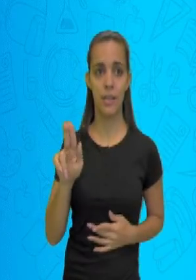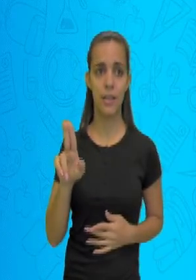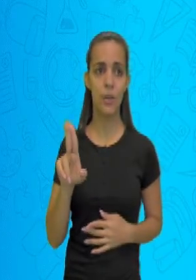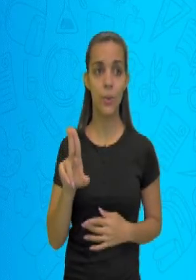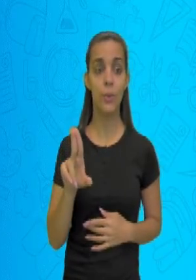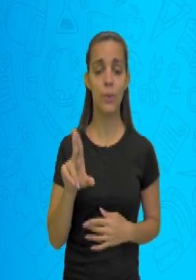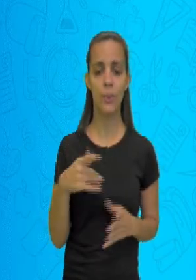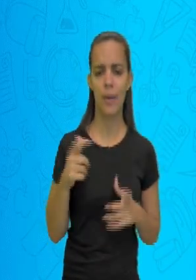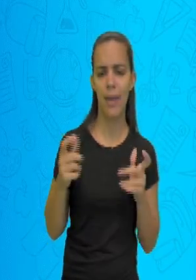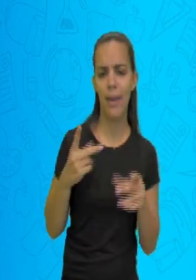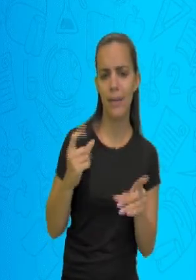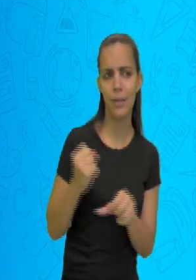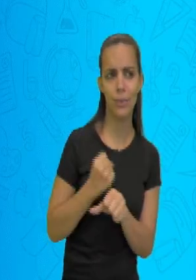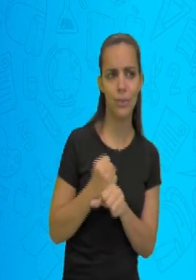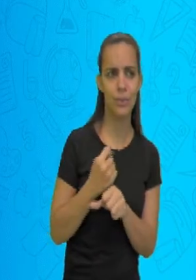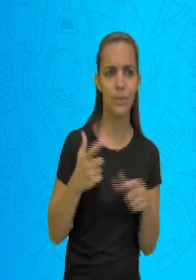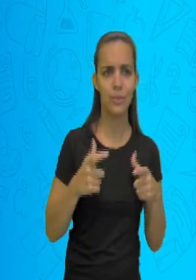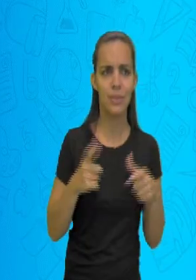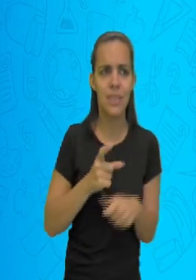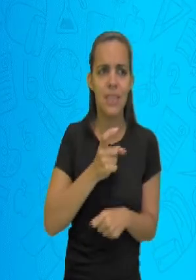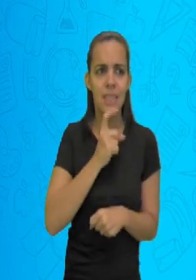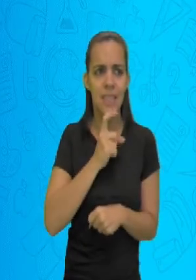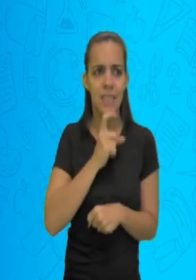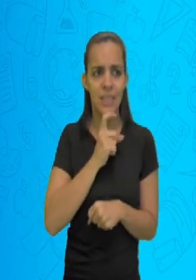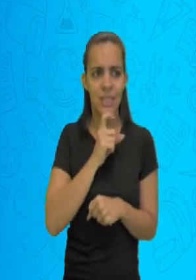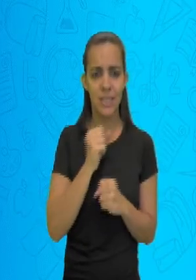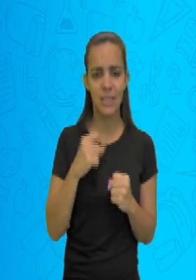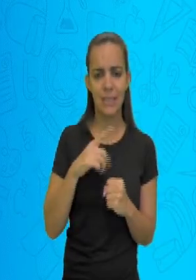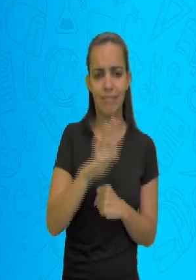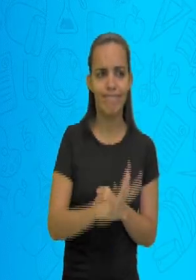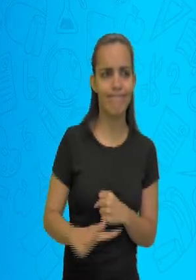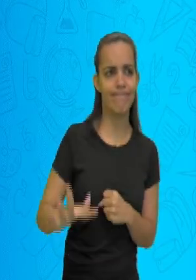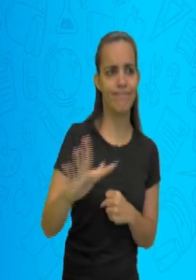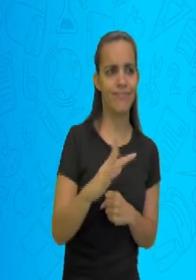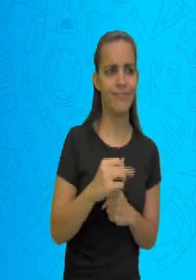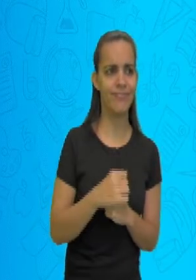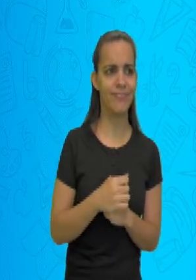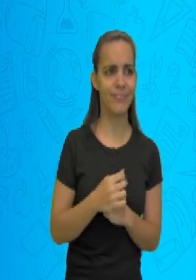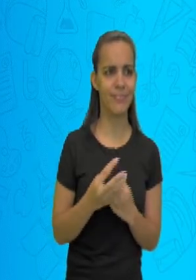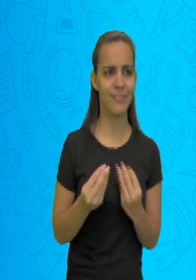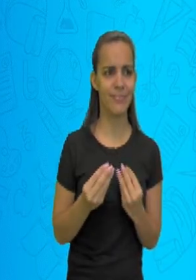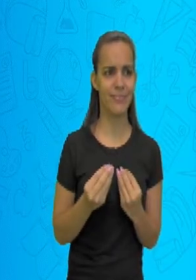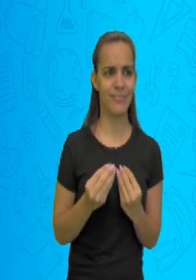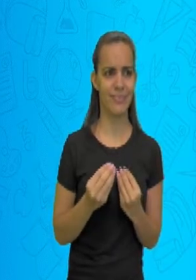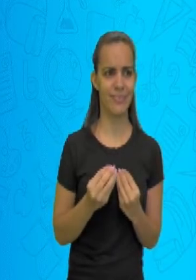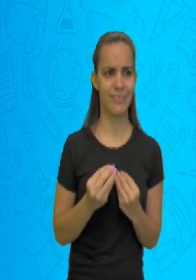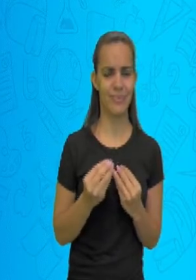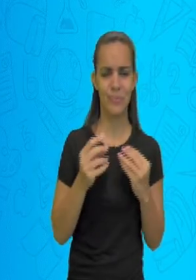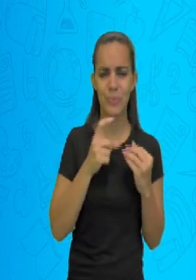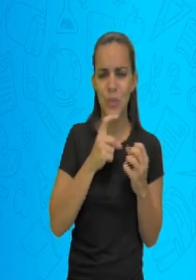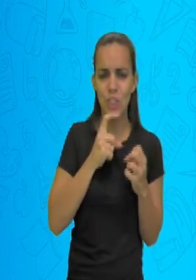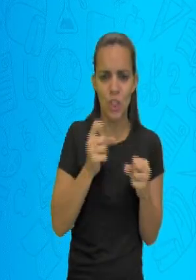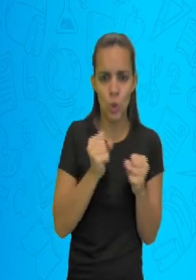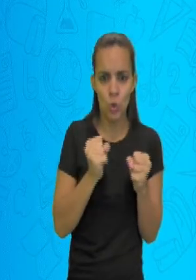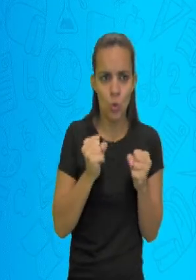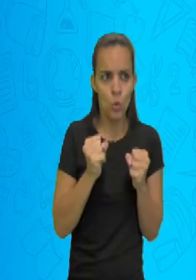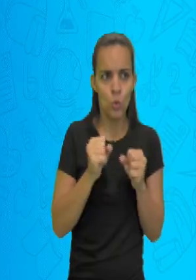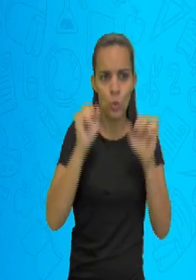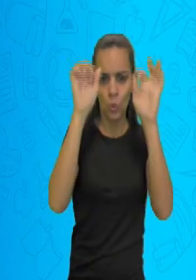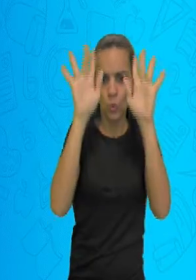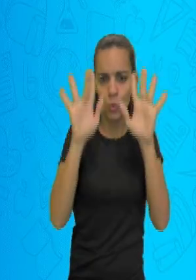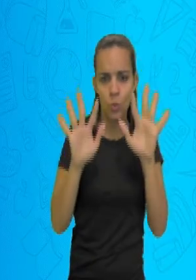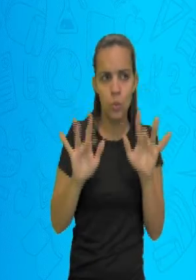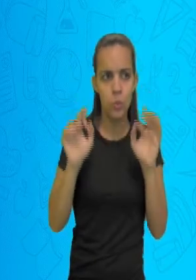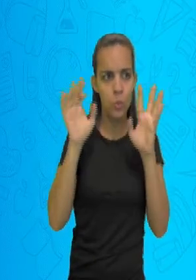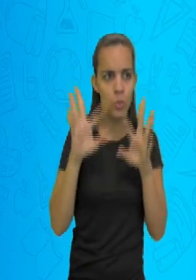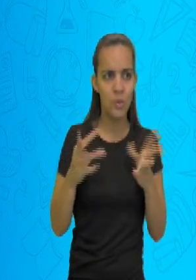As iglus são usadas muito nas regiões de muito gelo, de muito frio,